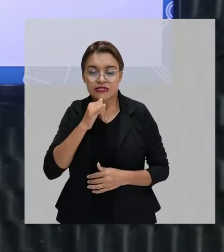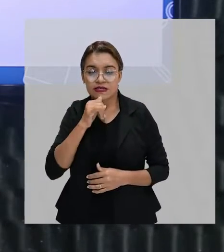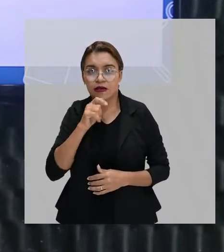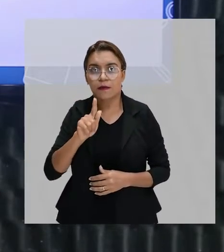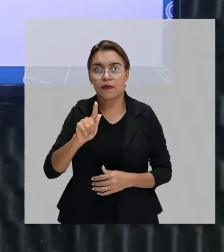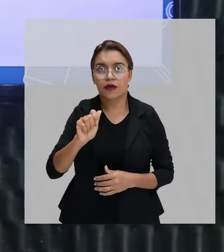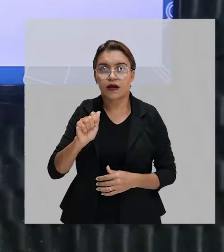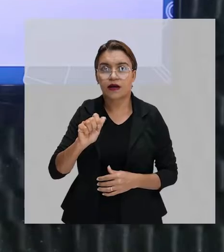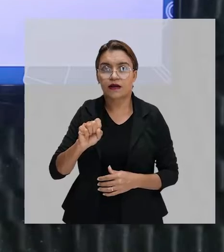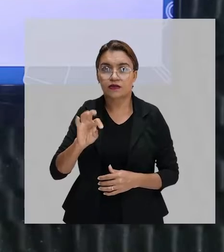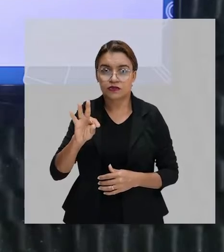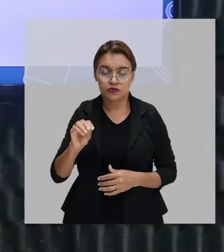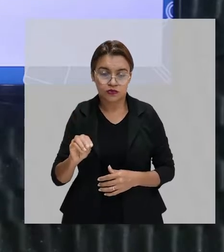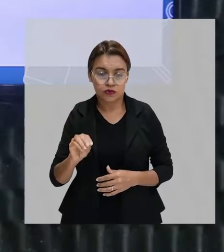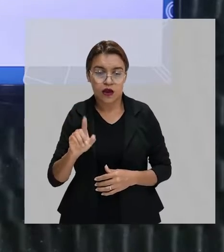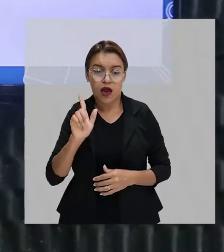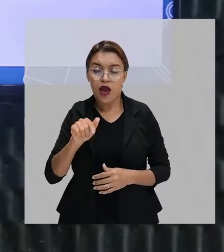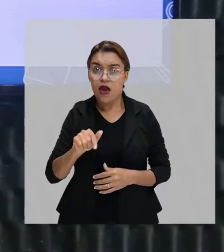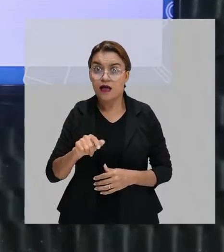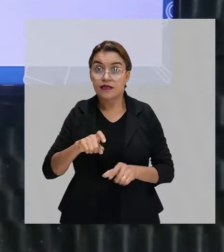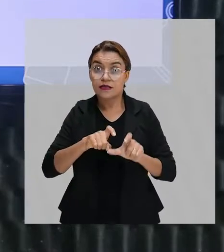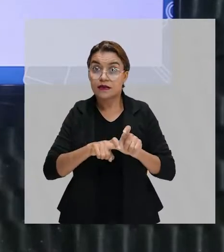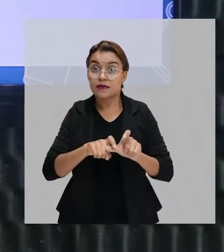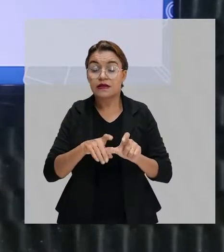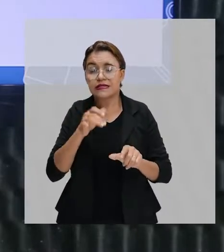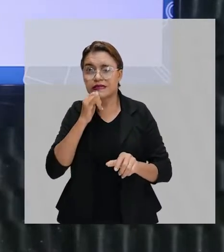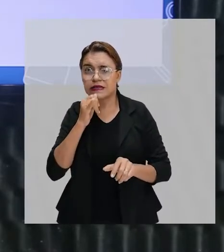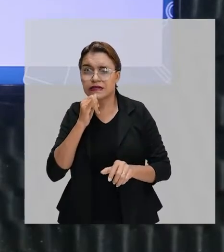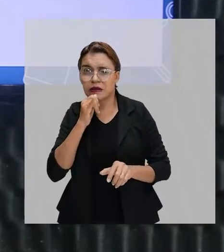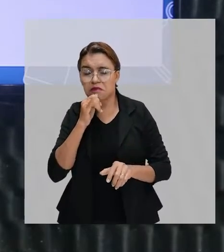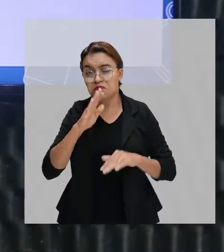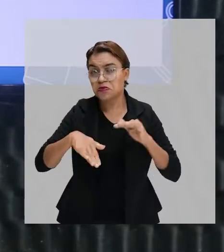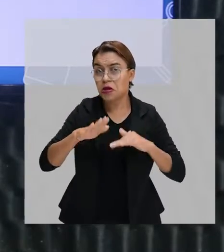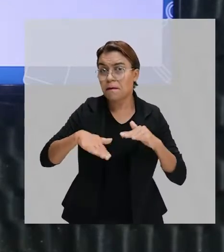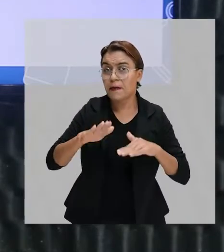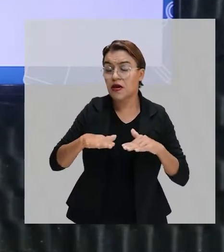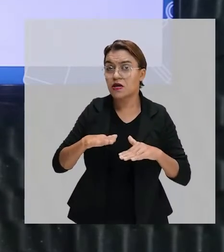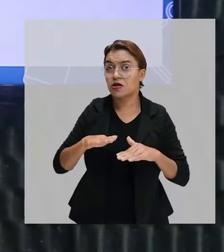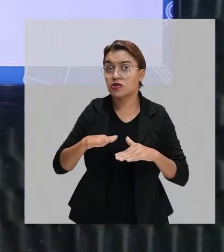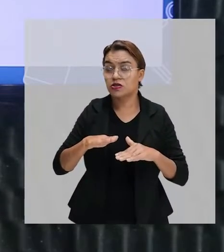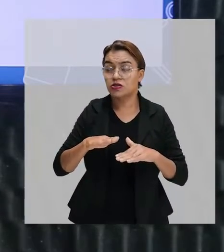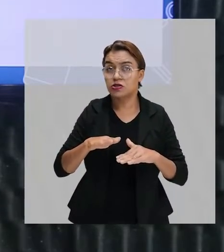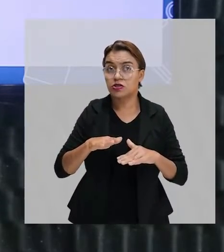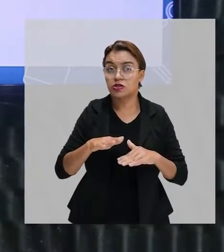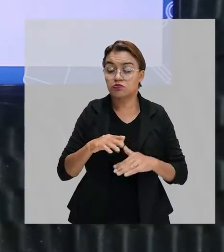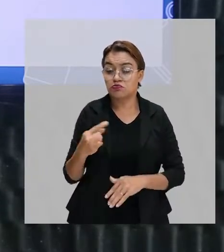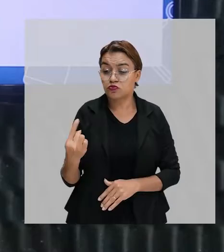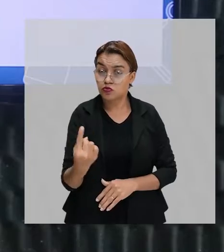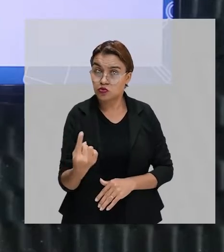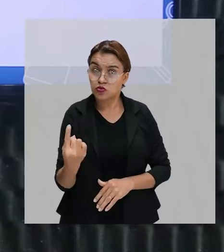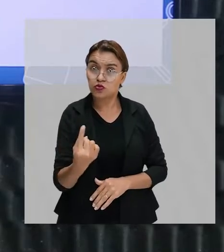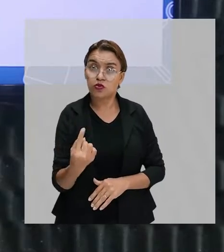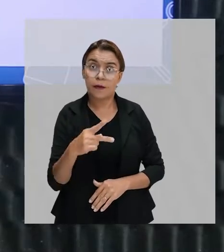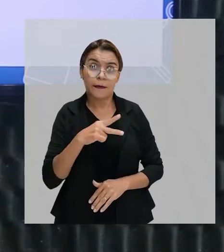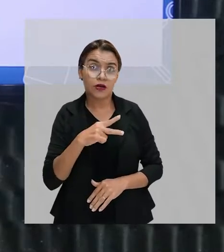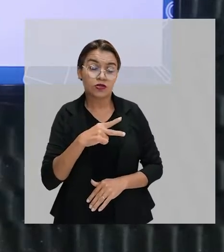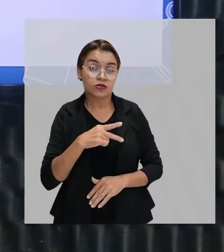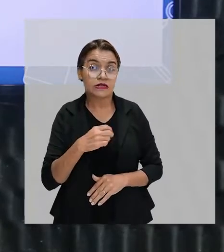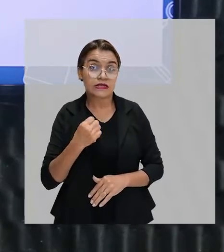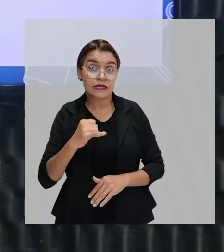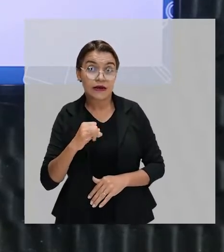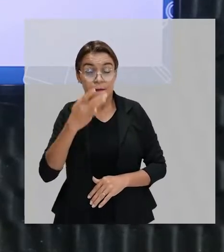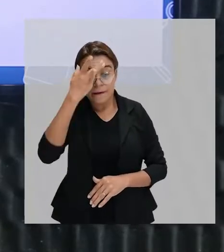cola acontece na qual eu tô falando daqui Depende muito da individualidade se a pessoa é uma pessoa ativa